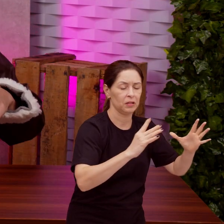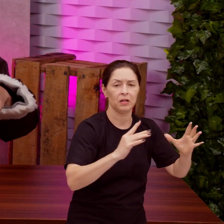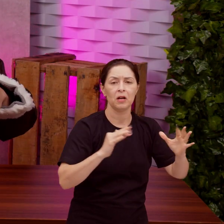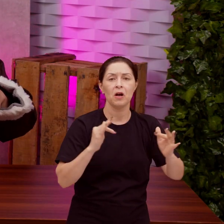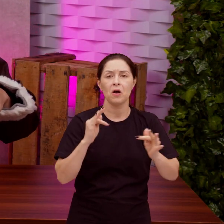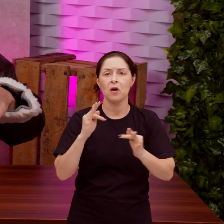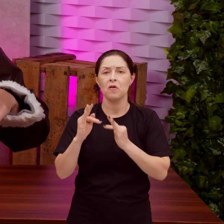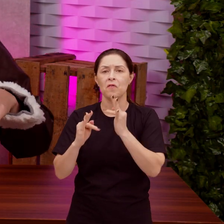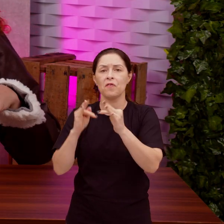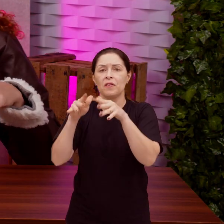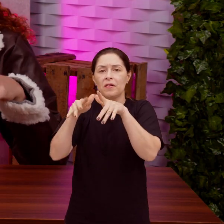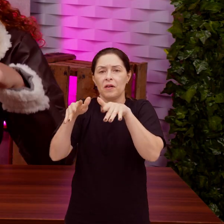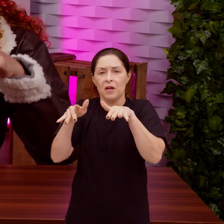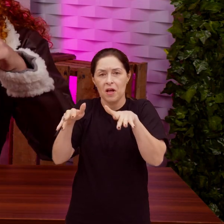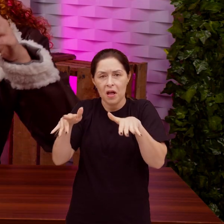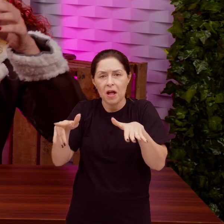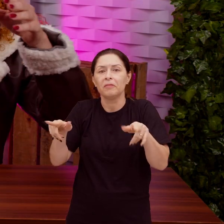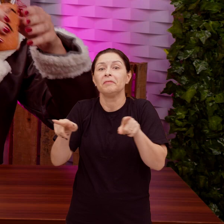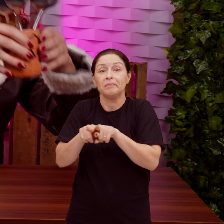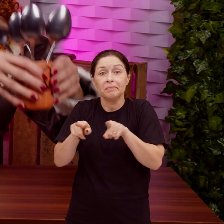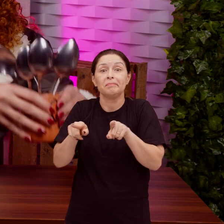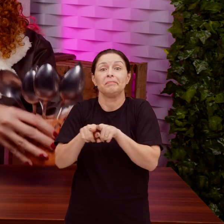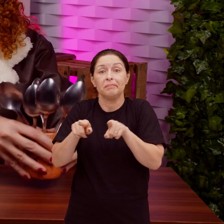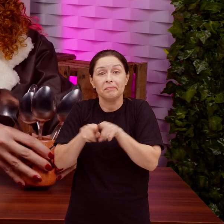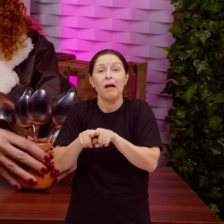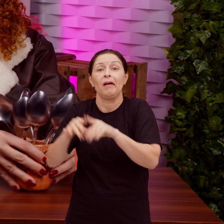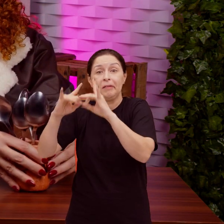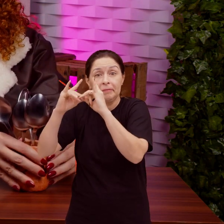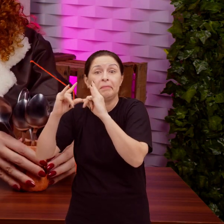filisteus também tinham o seu.